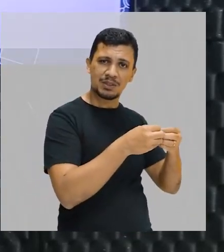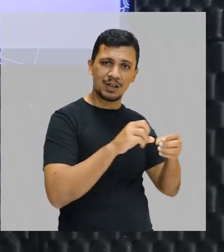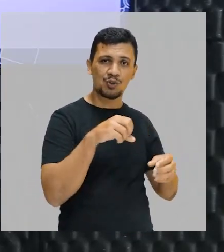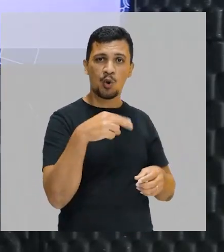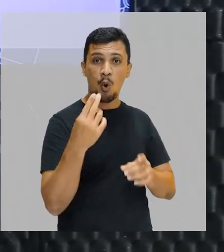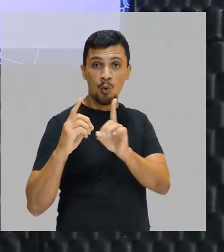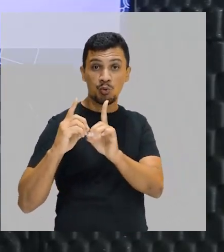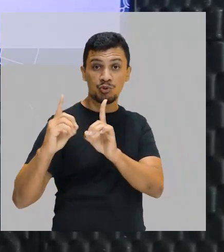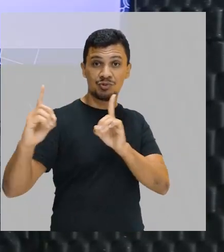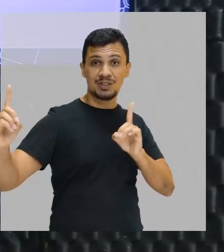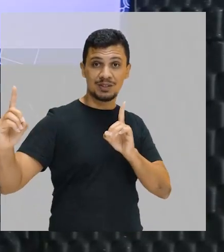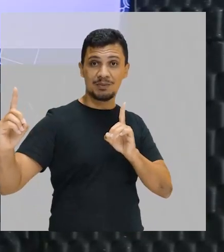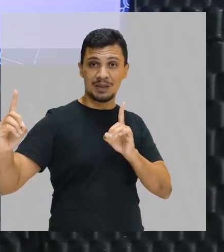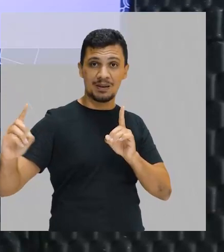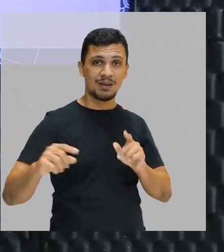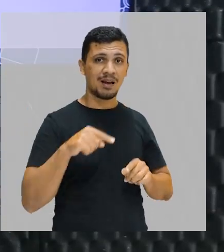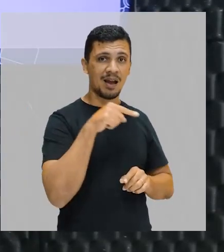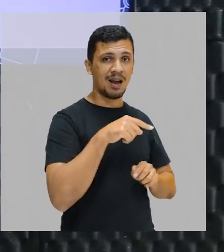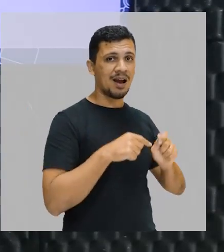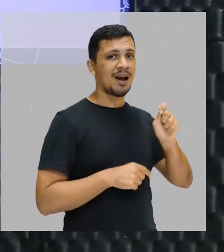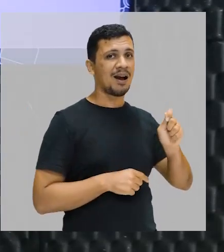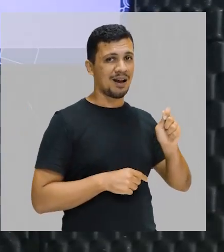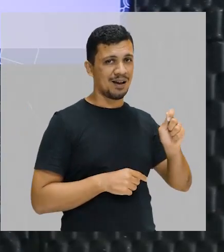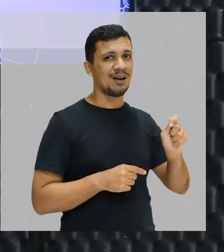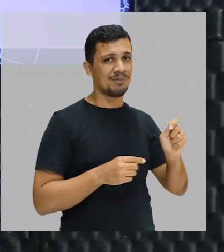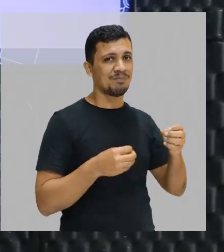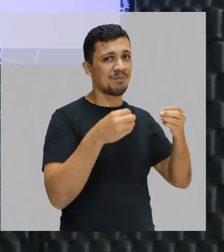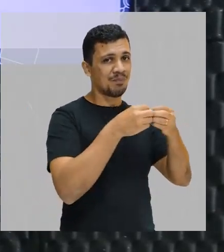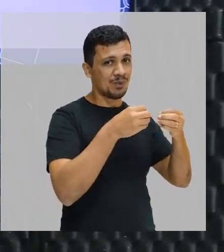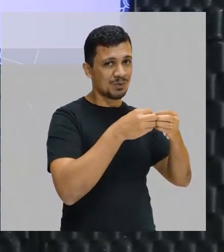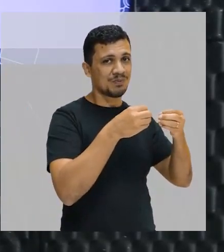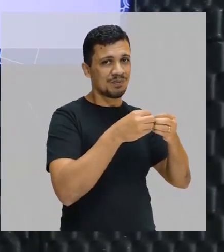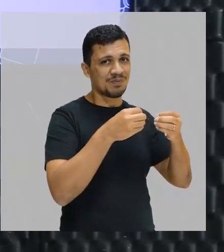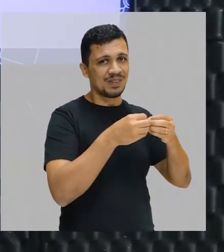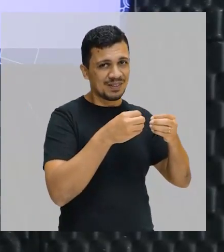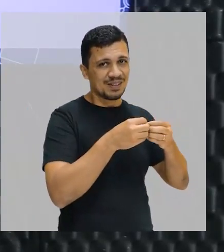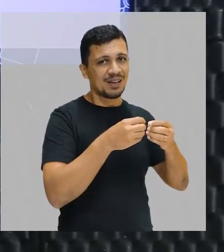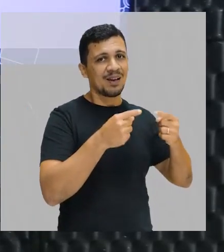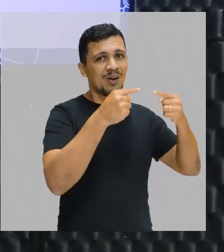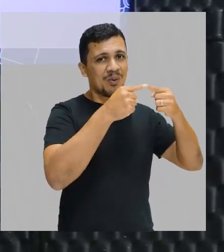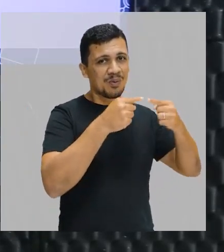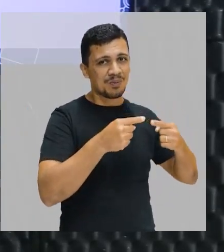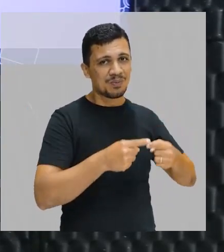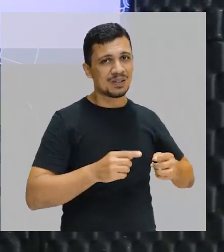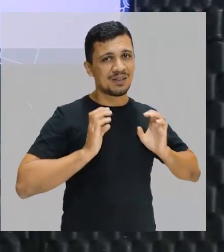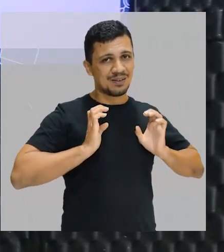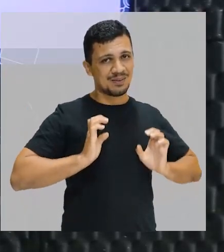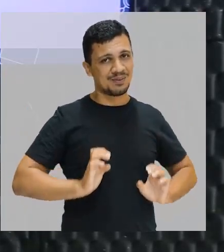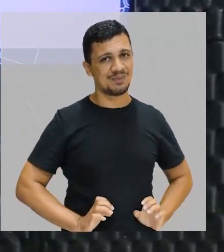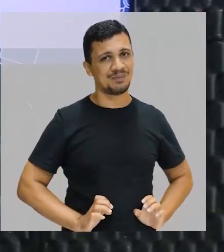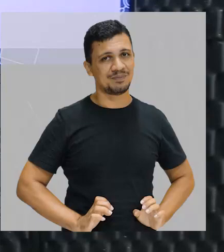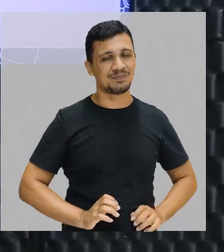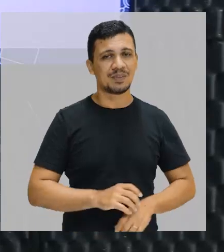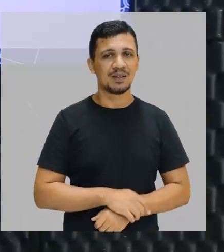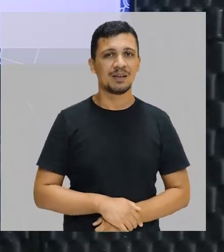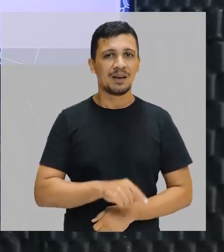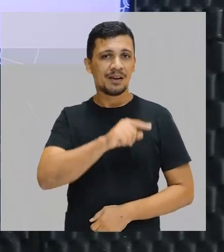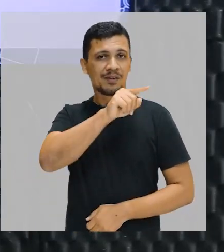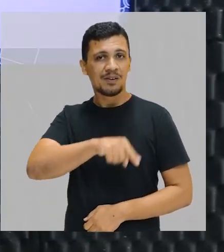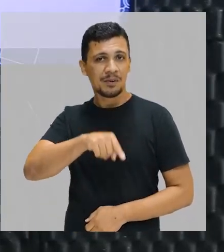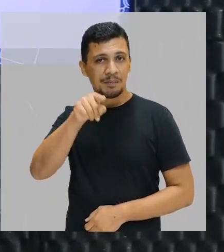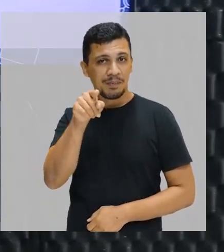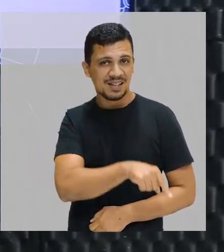distanciamento, a letra A ela se aproxima muito mais daquilo que ética simboliza, significa e traduz. Você vai marcar para